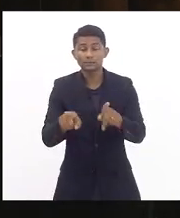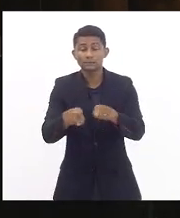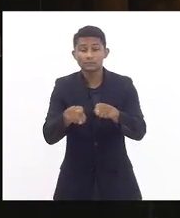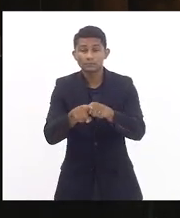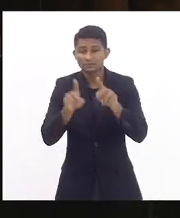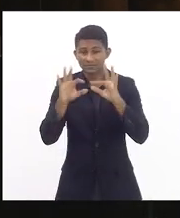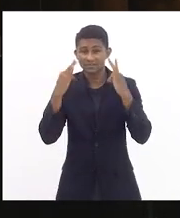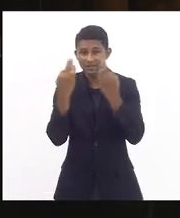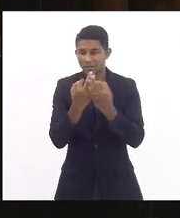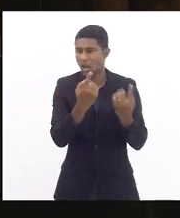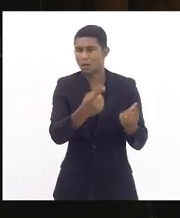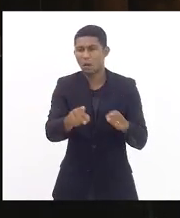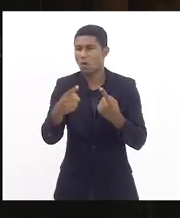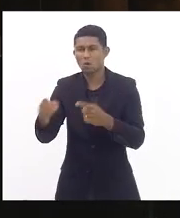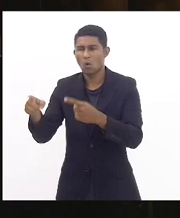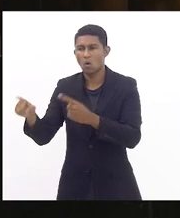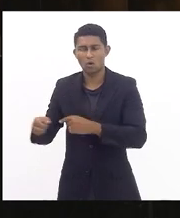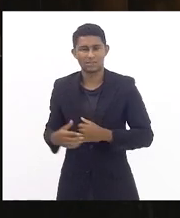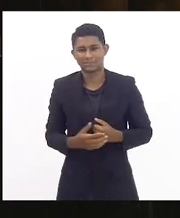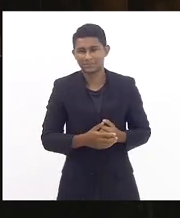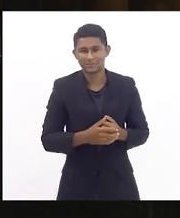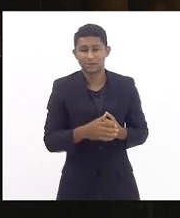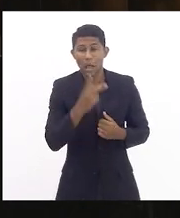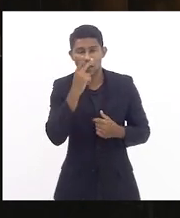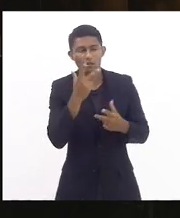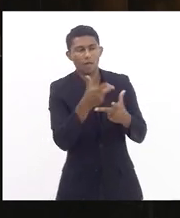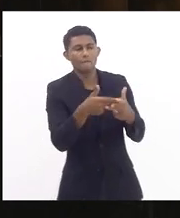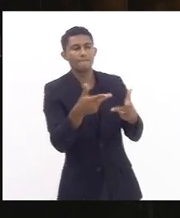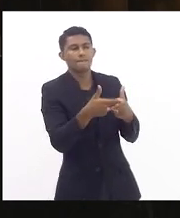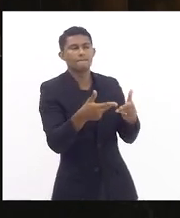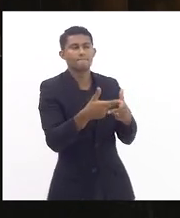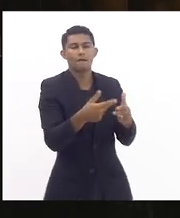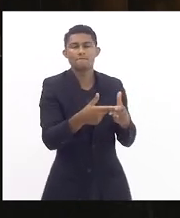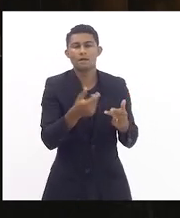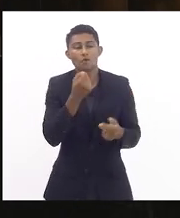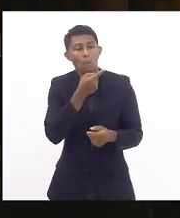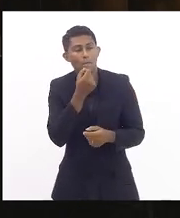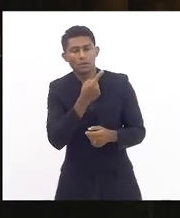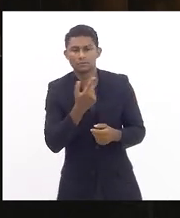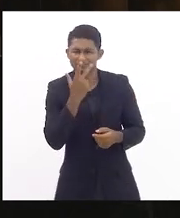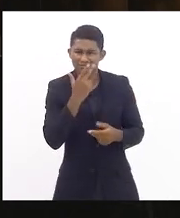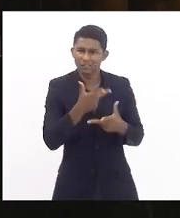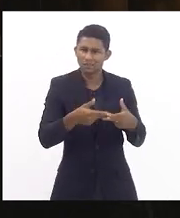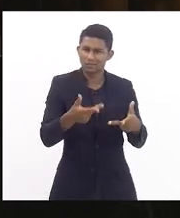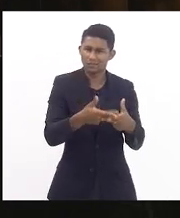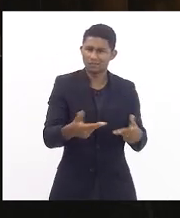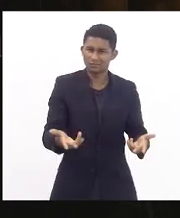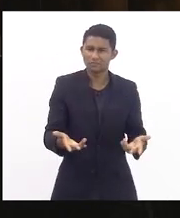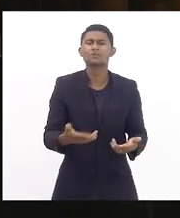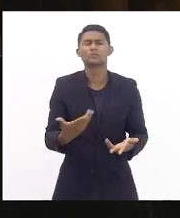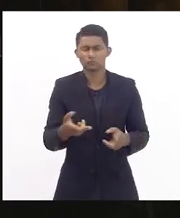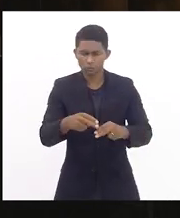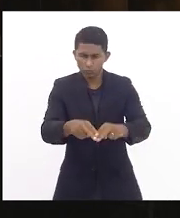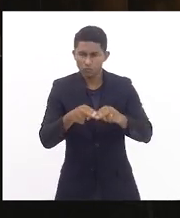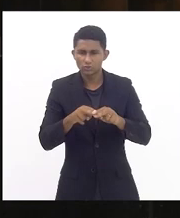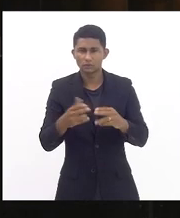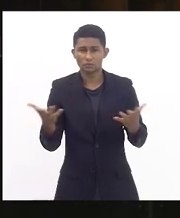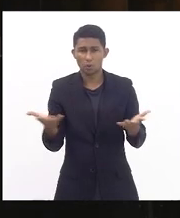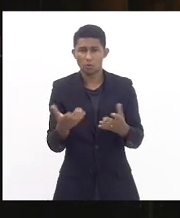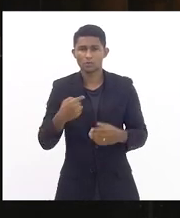famílias, disfarçada de comédia. Portanto, estou protocolando hoje